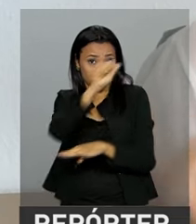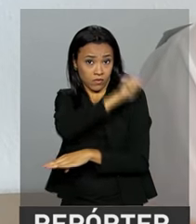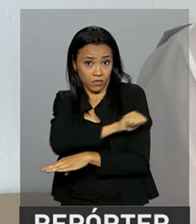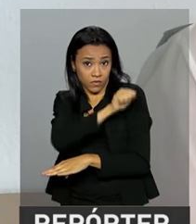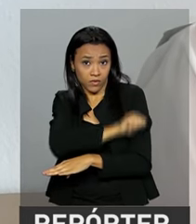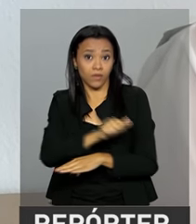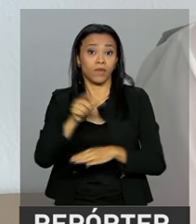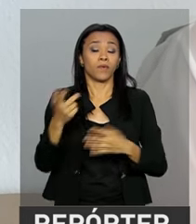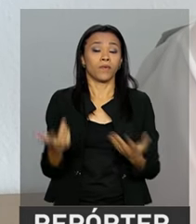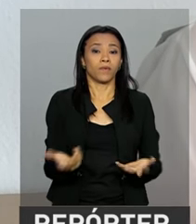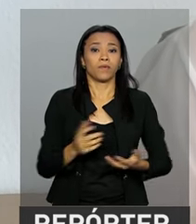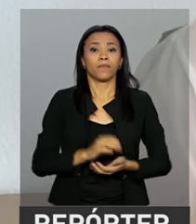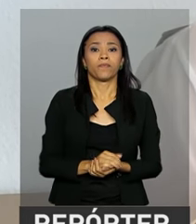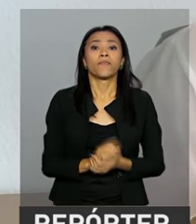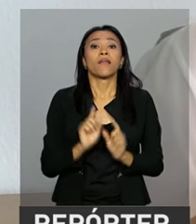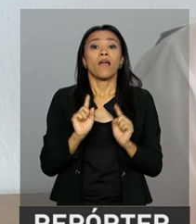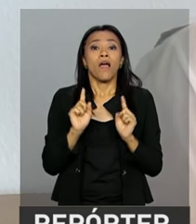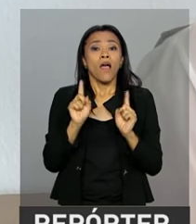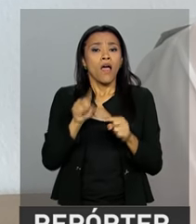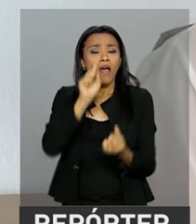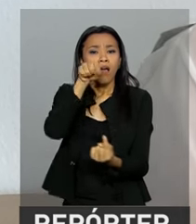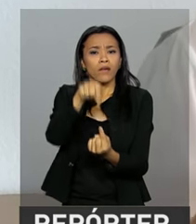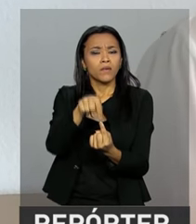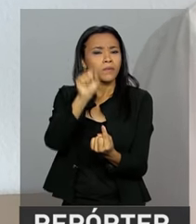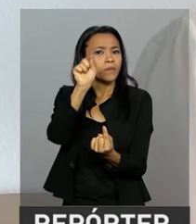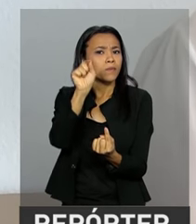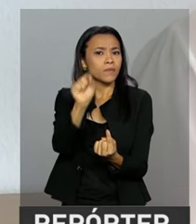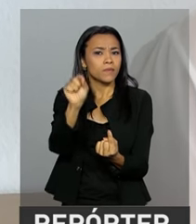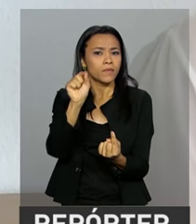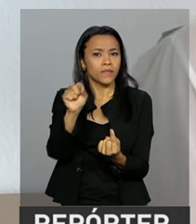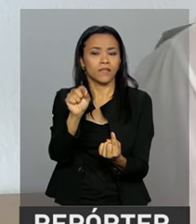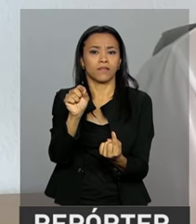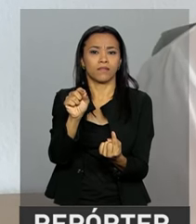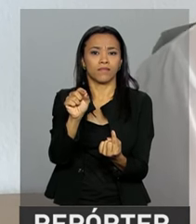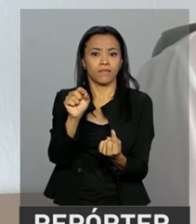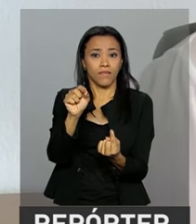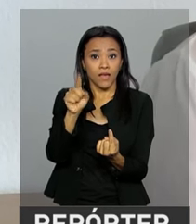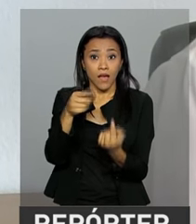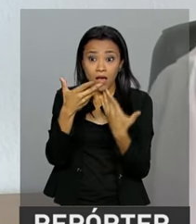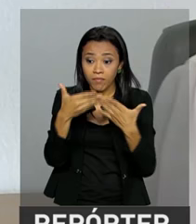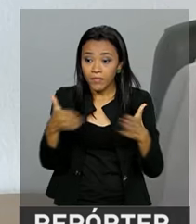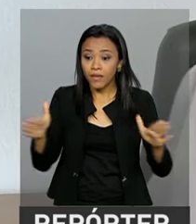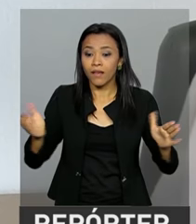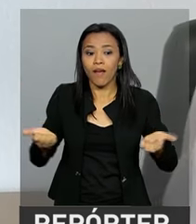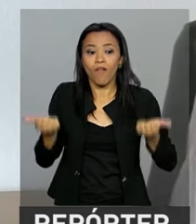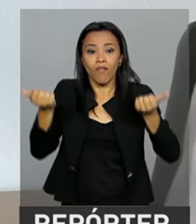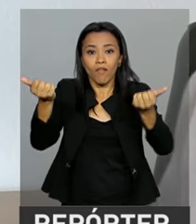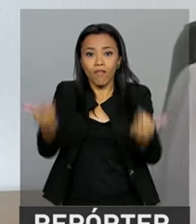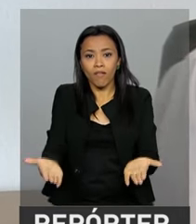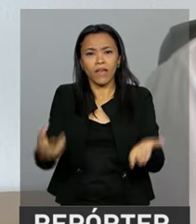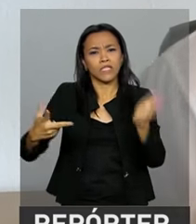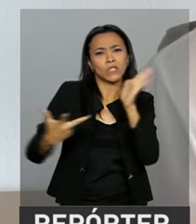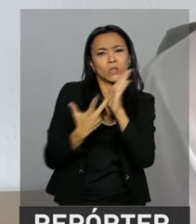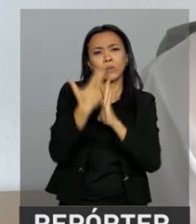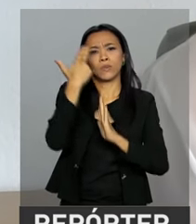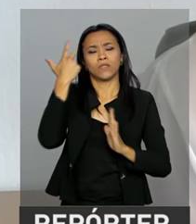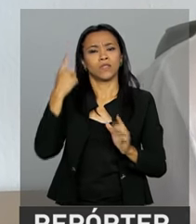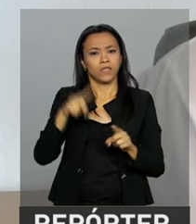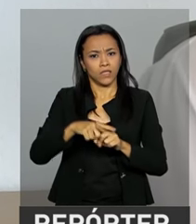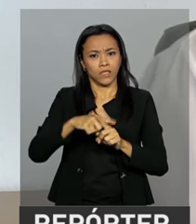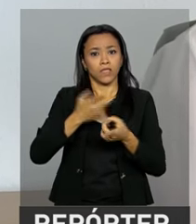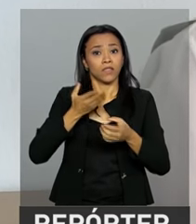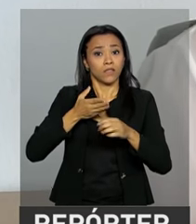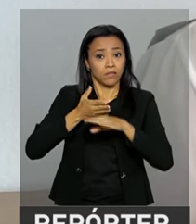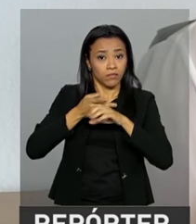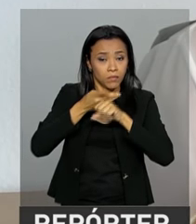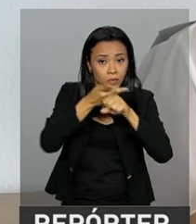com o município do Rio de Janeiro, com a finalidade de ampliar a oferta de cirurgias e consultas